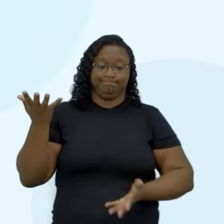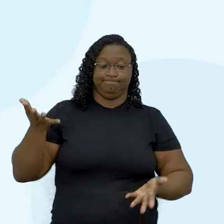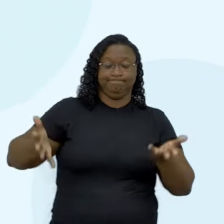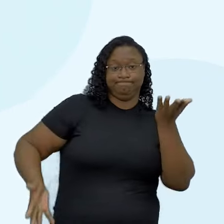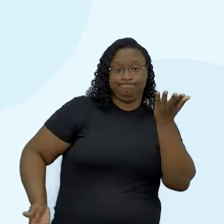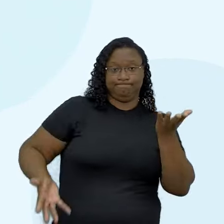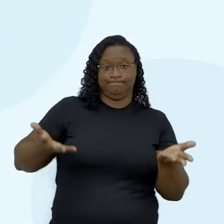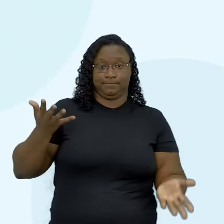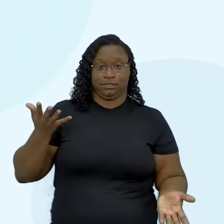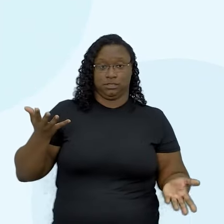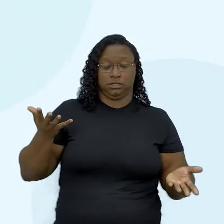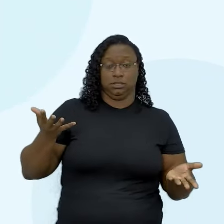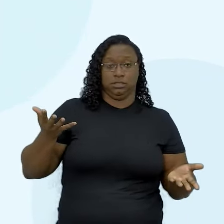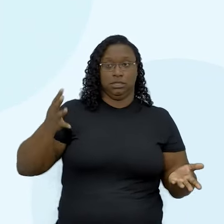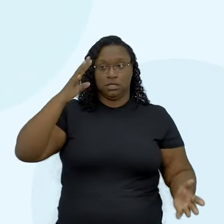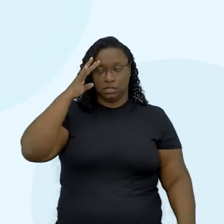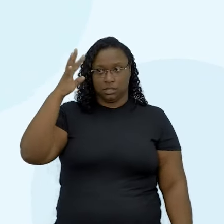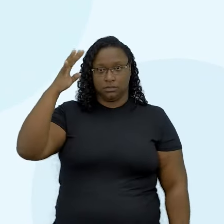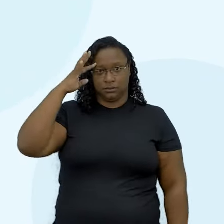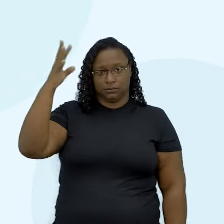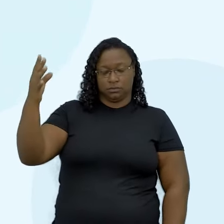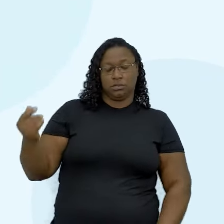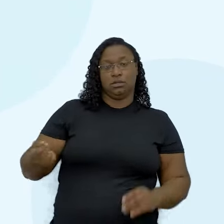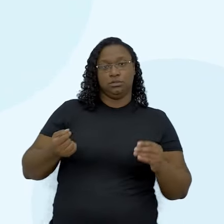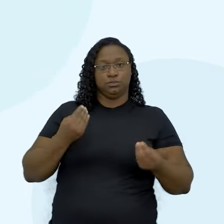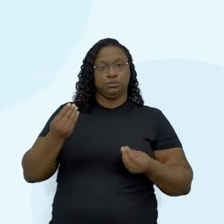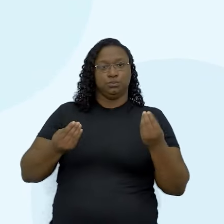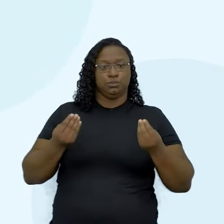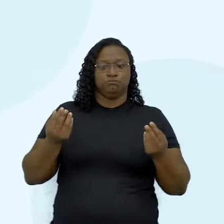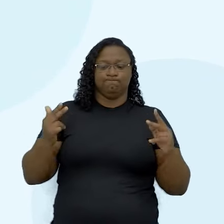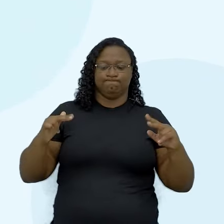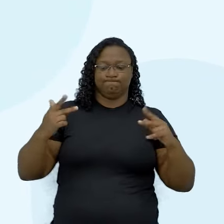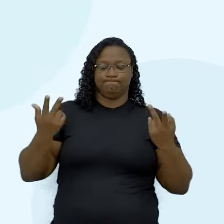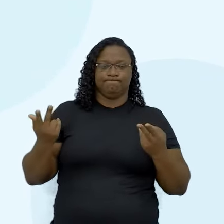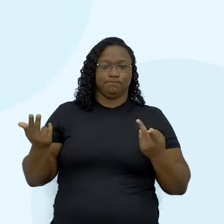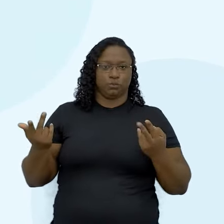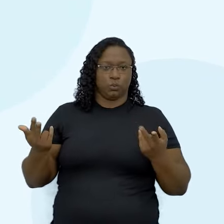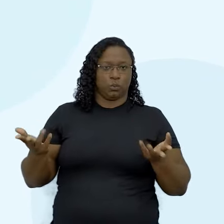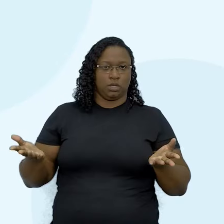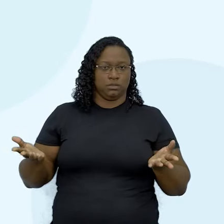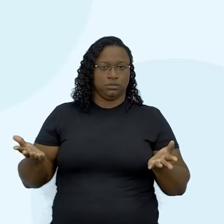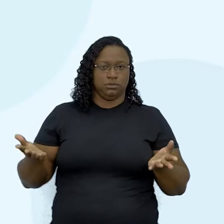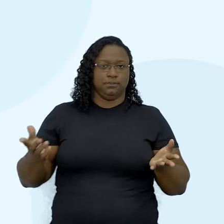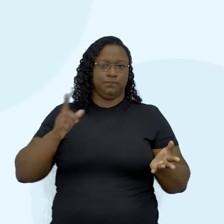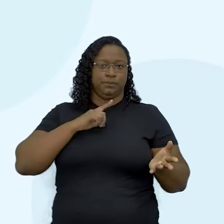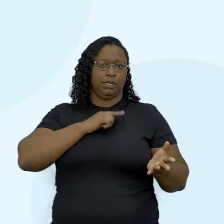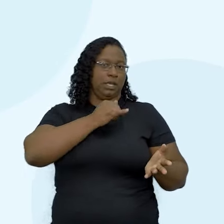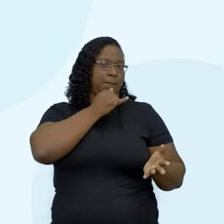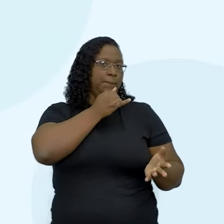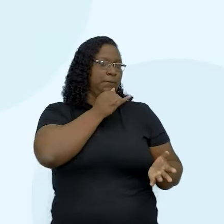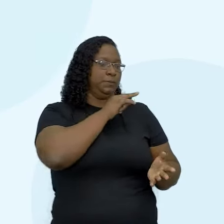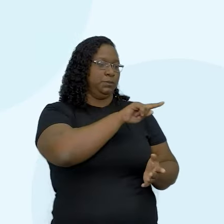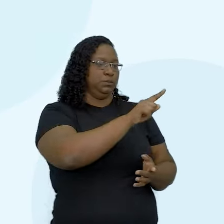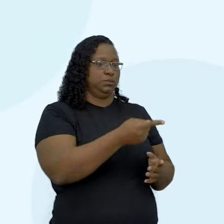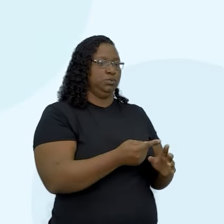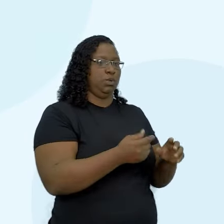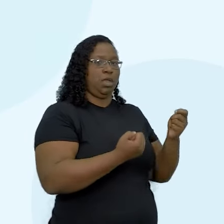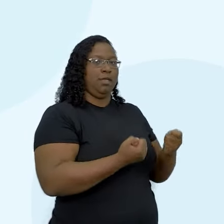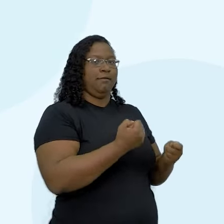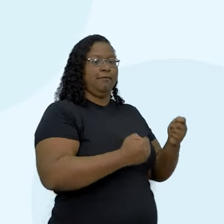reflete a complexidade de condições de vida radicalmente desiguais, de você ter pessoas que estão num carro blindado com